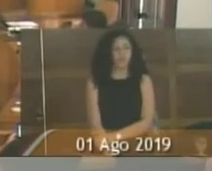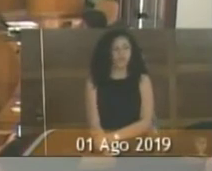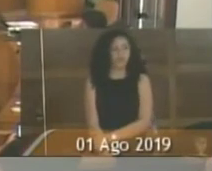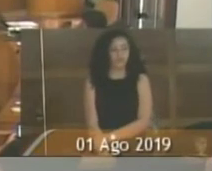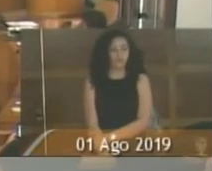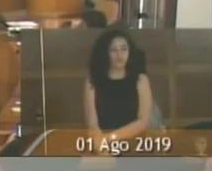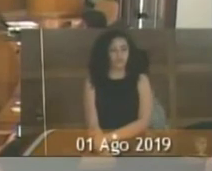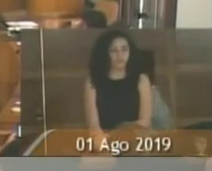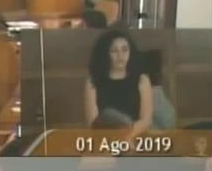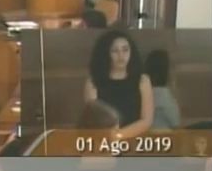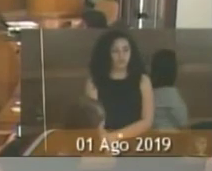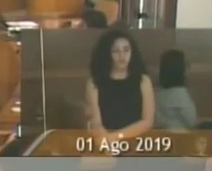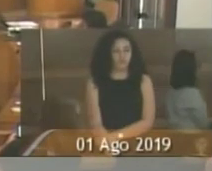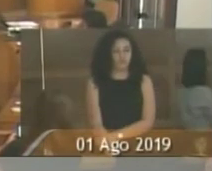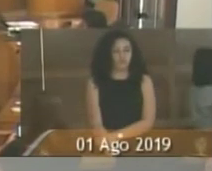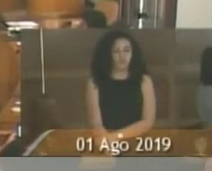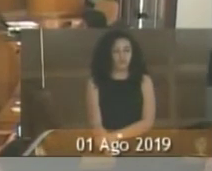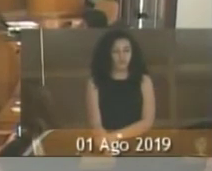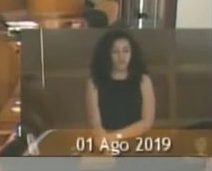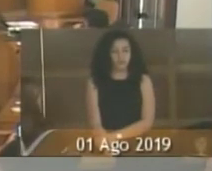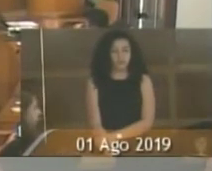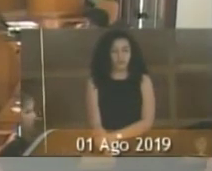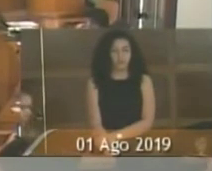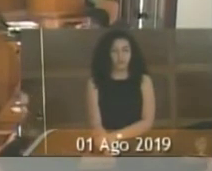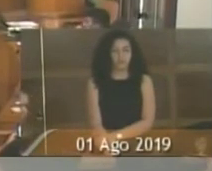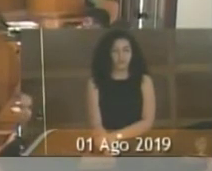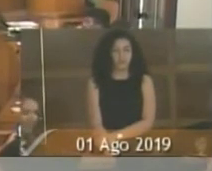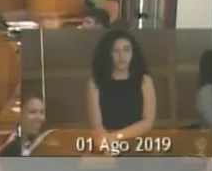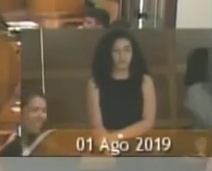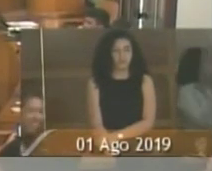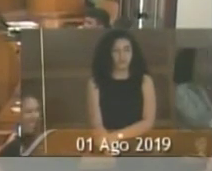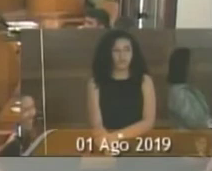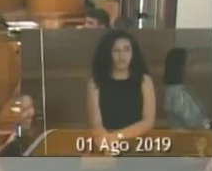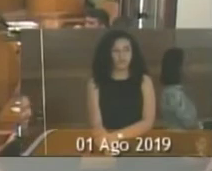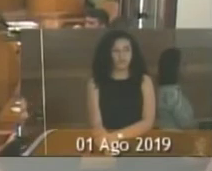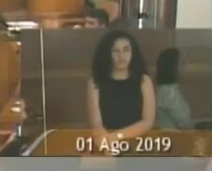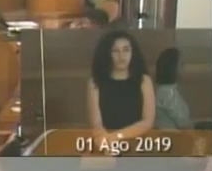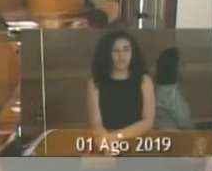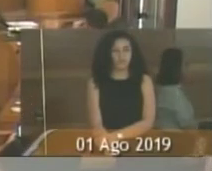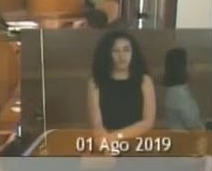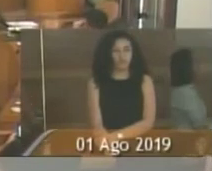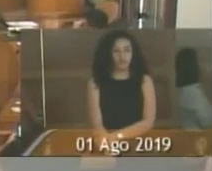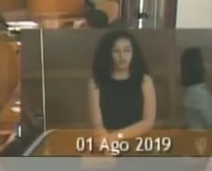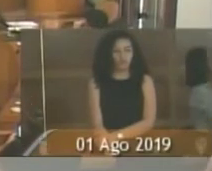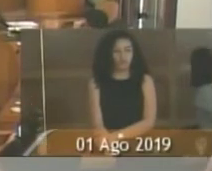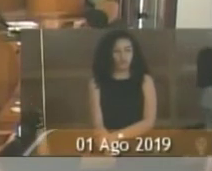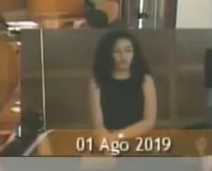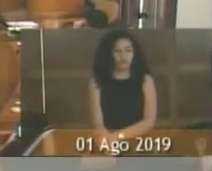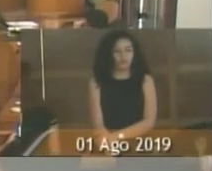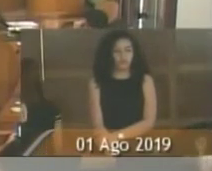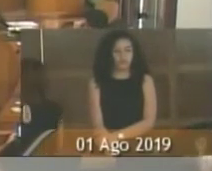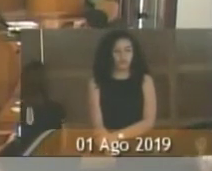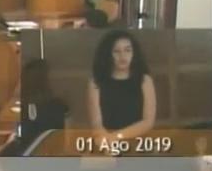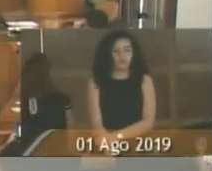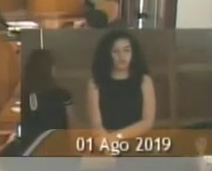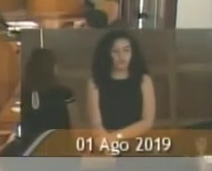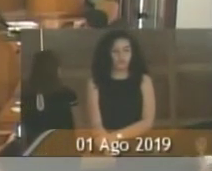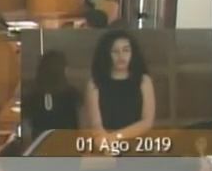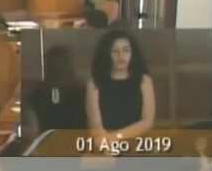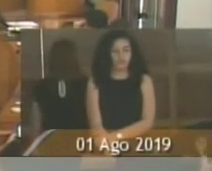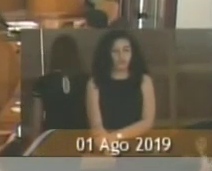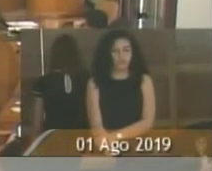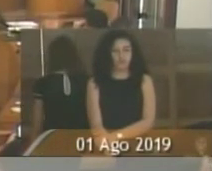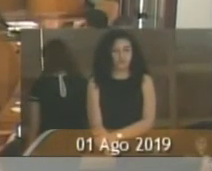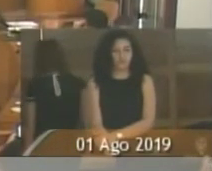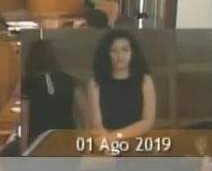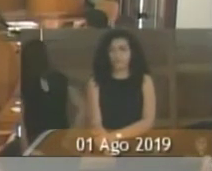Para a próxima data. Manda eles vir na próxima sessão. Você quer? Liga para eles. Você. Tentou sozinho, cara. Não me ligou agora, mas não conseguiu